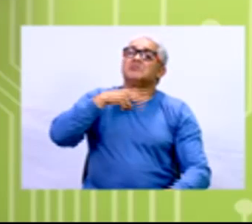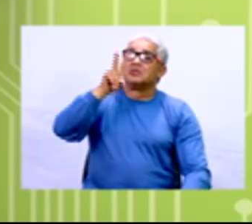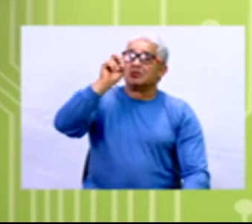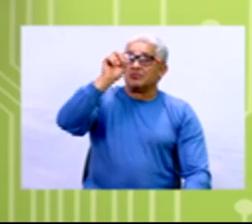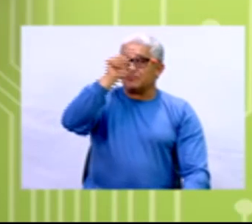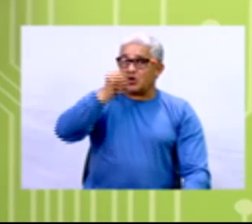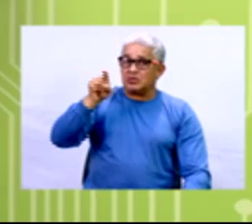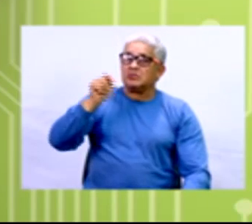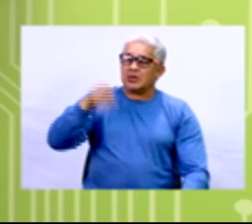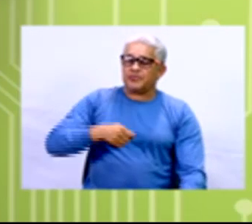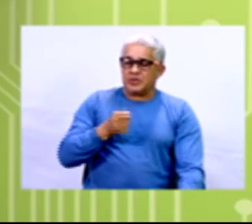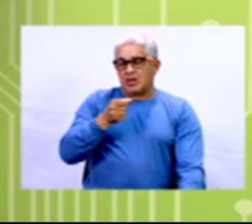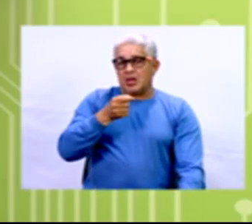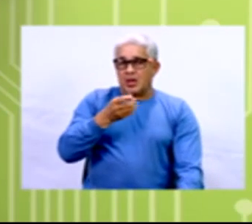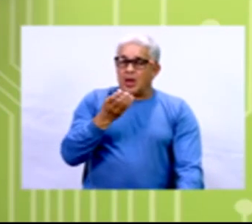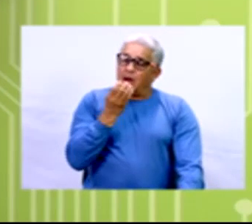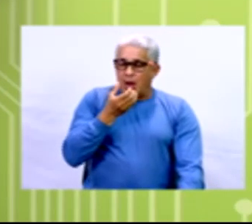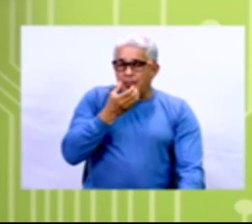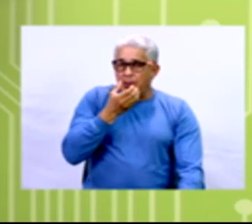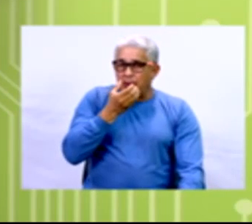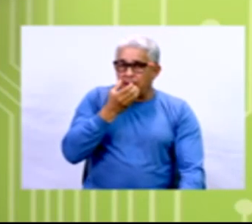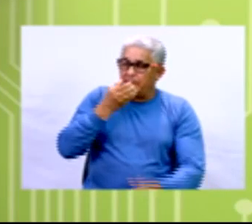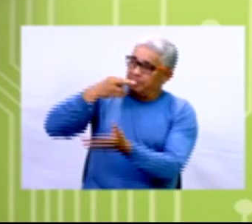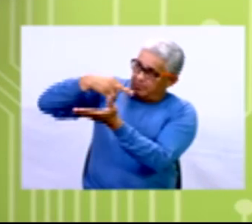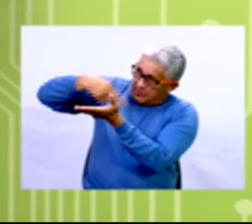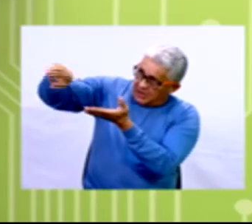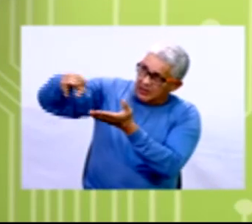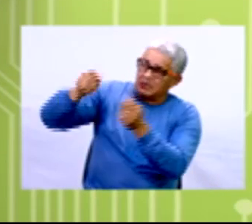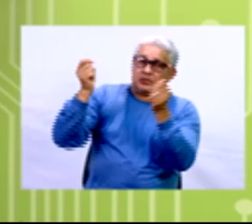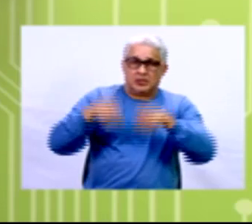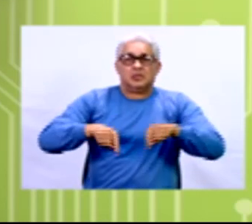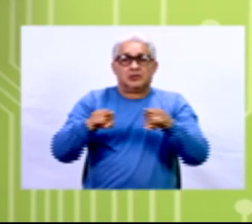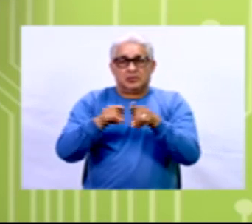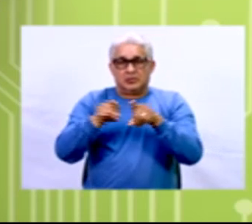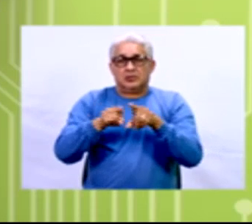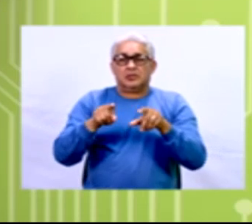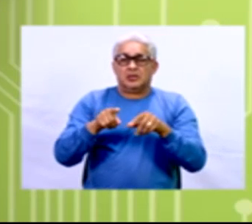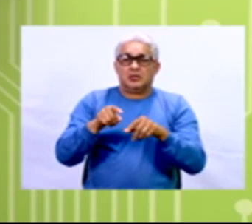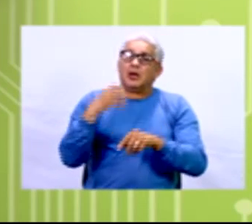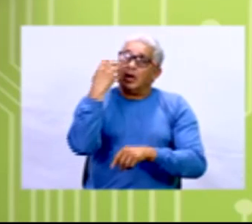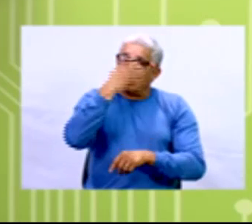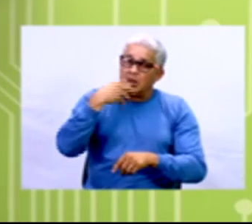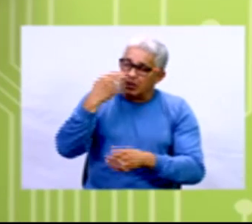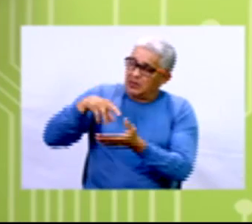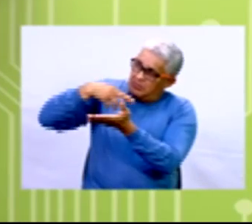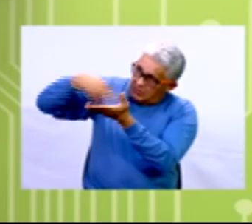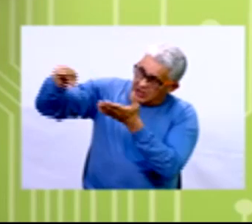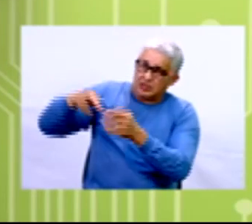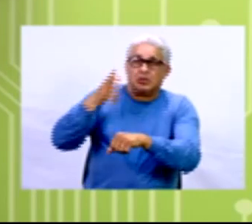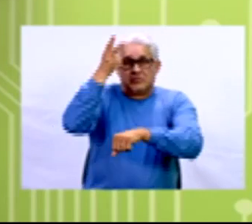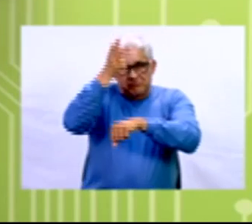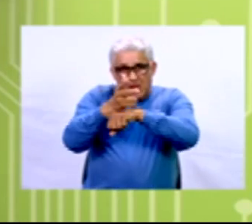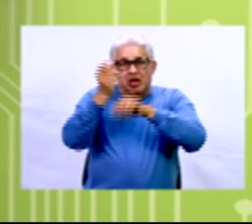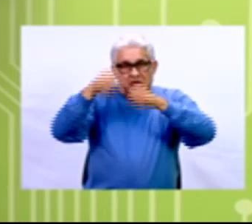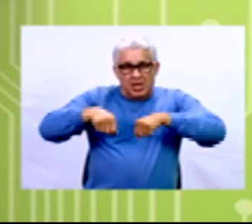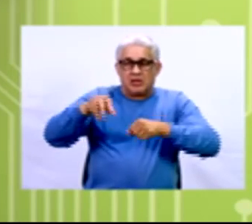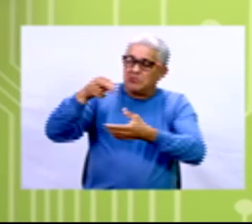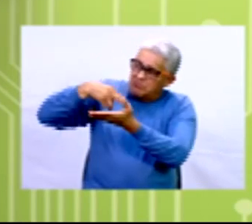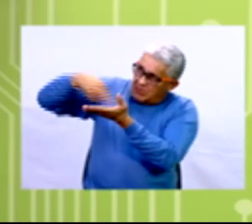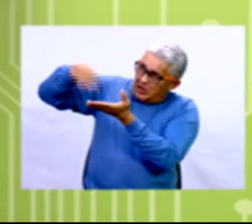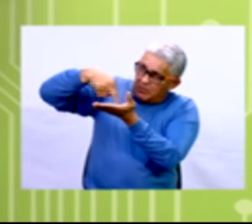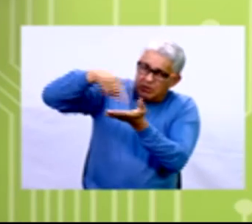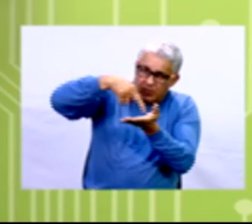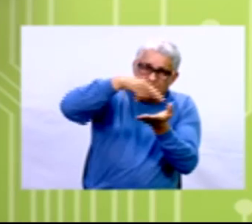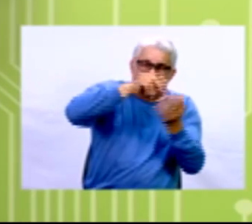mesmo, direto no aparelho, eu posso mandar um arquivo de música, eu posso mandar um vídeo. Então, ele